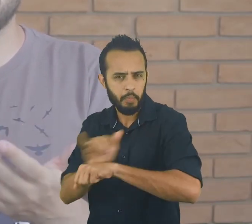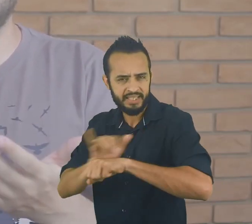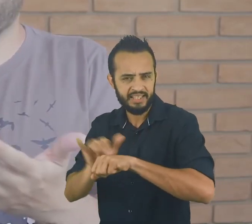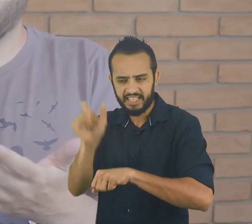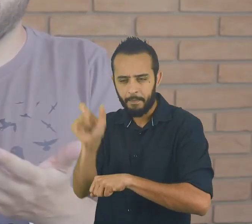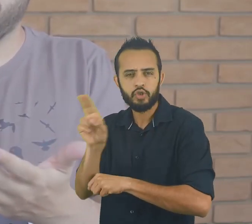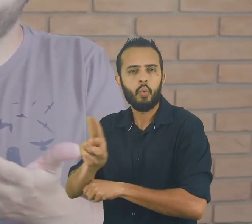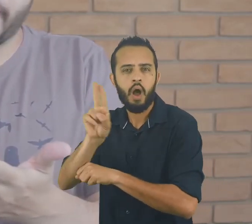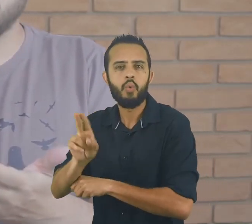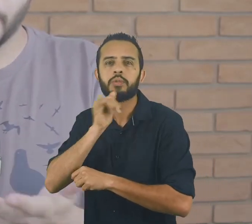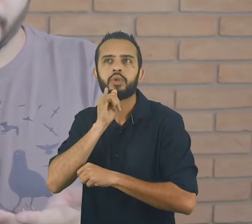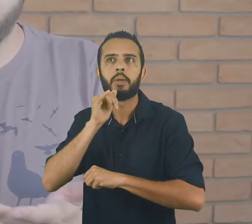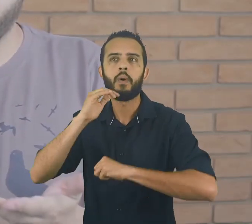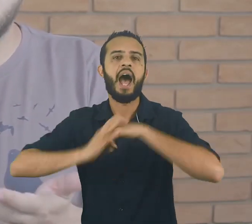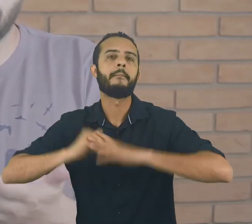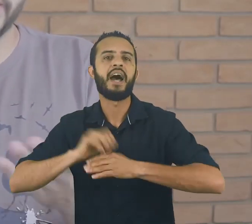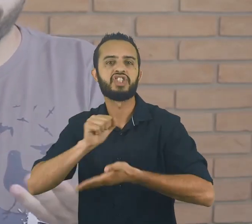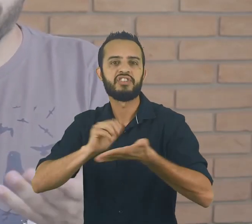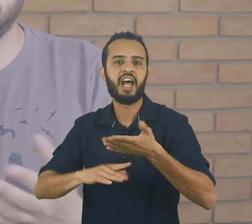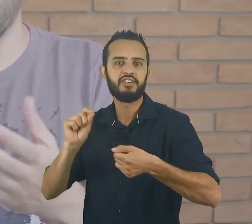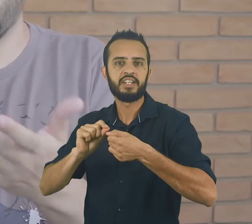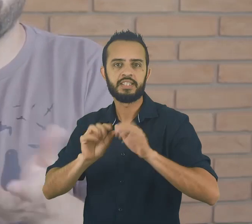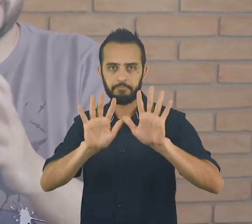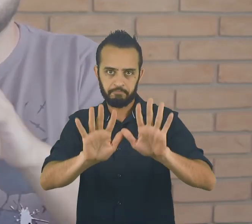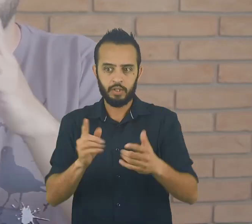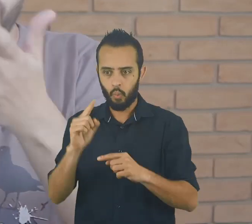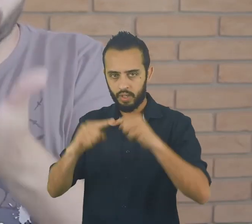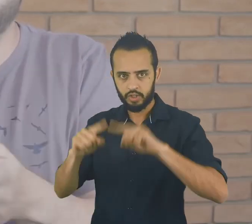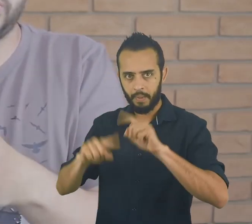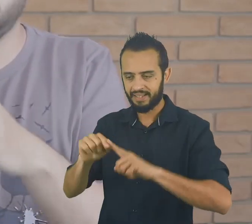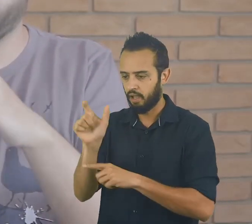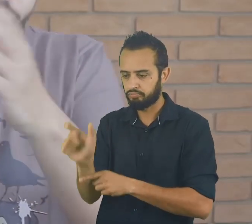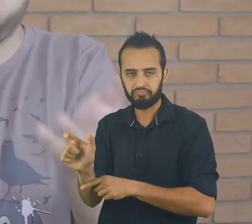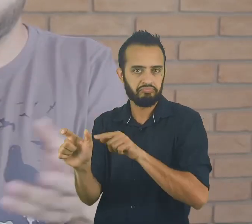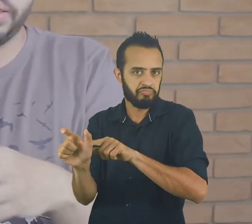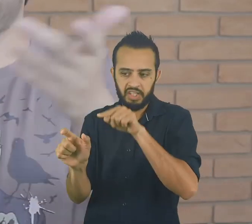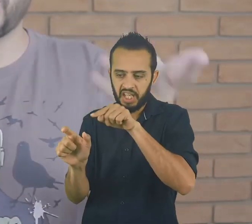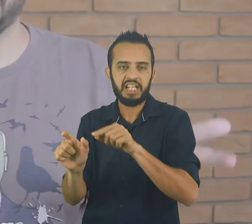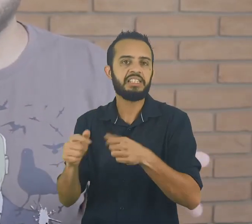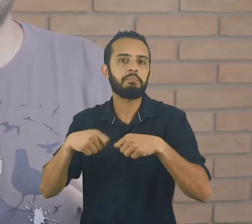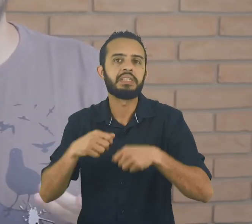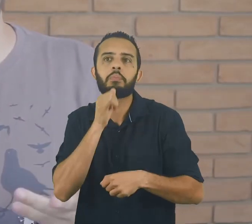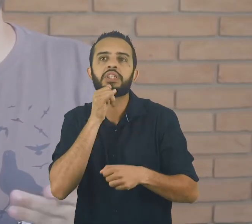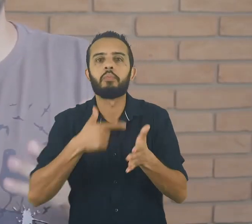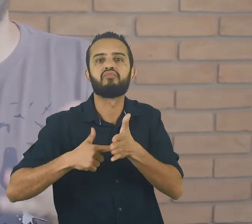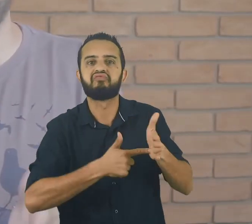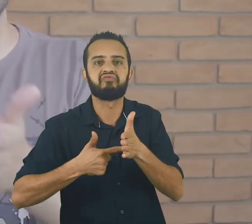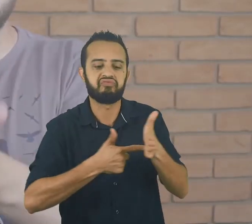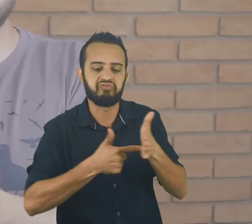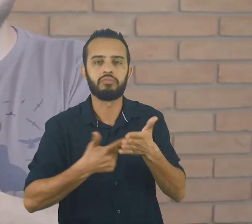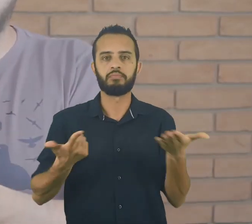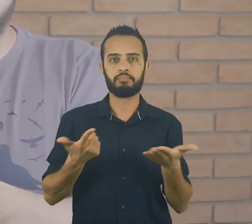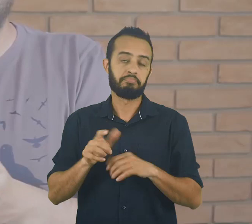pessoas usam para realizar uma tarefa, isso é um artefato. Então alguém fez um objeto, uma ferramenta, uma furadeira, alguma coisa, para